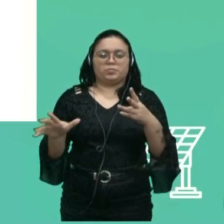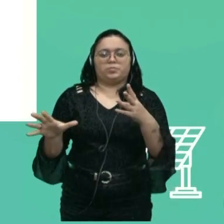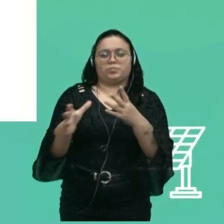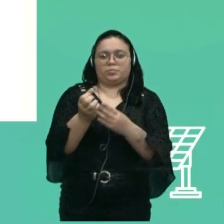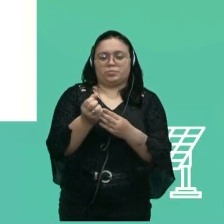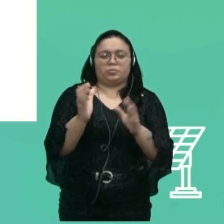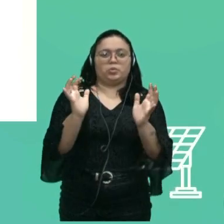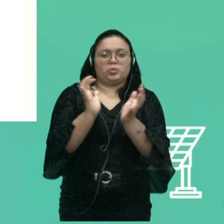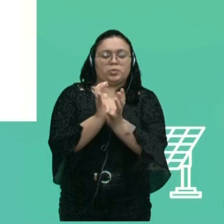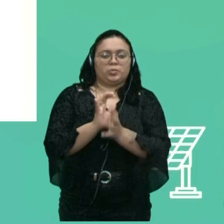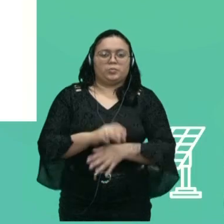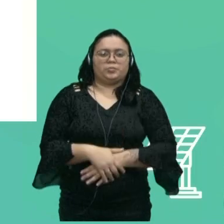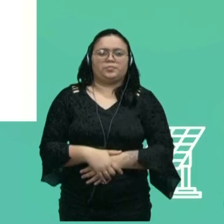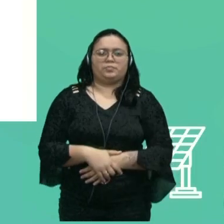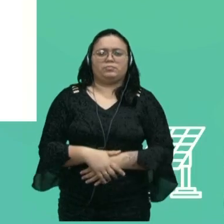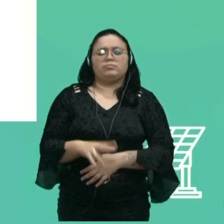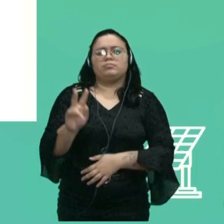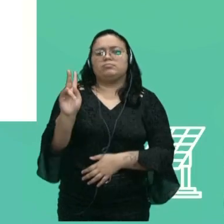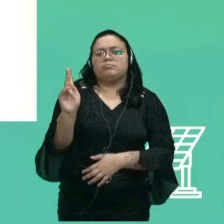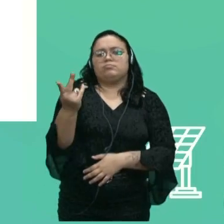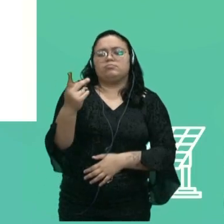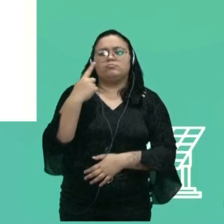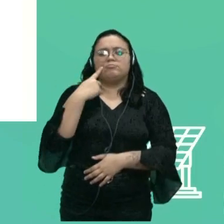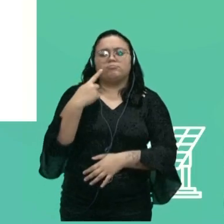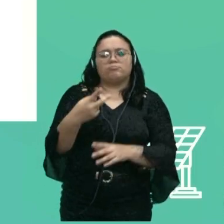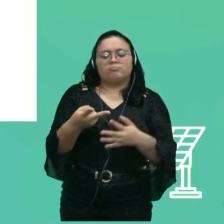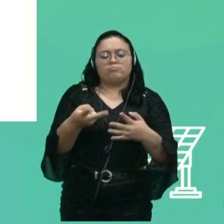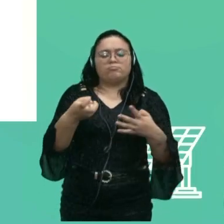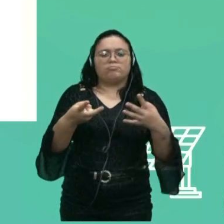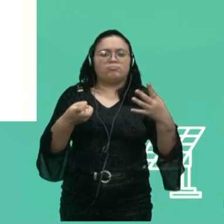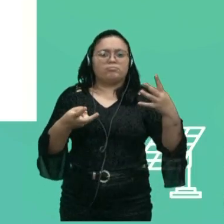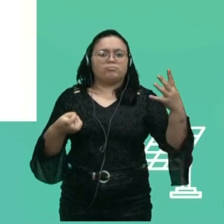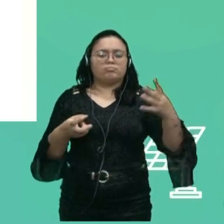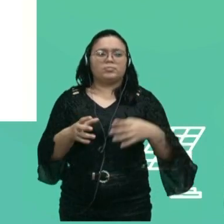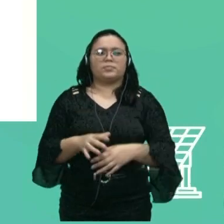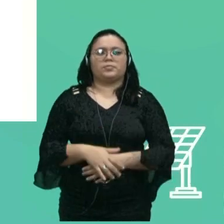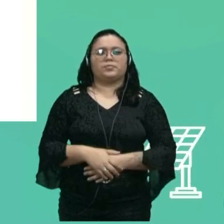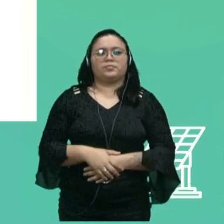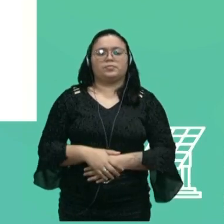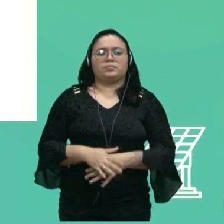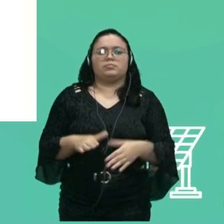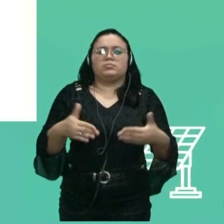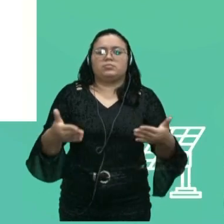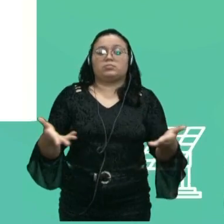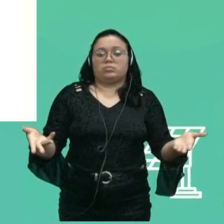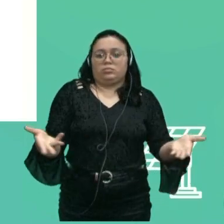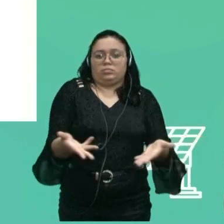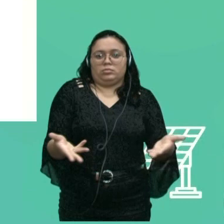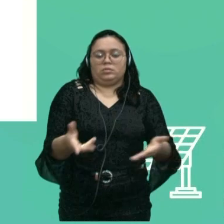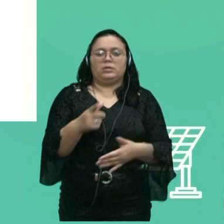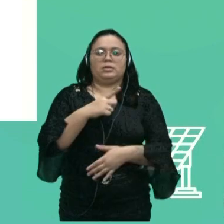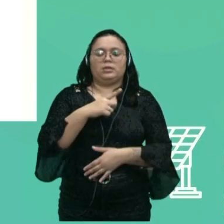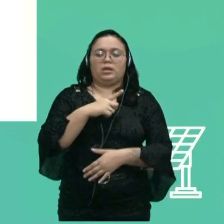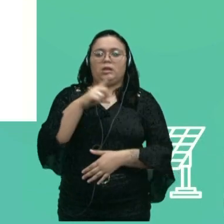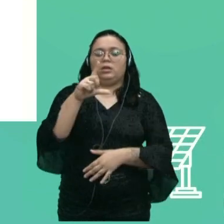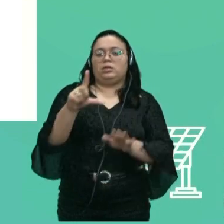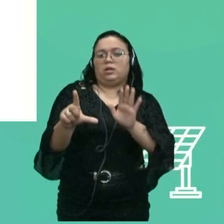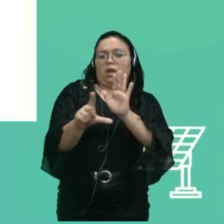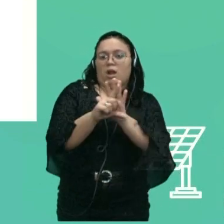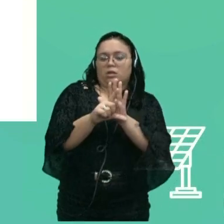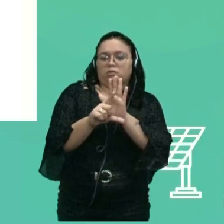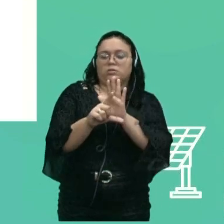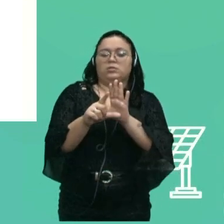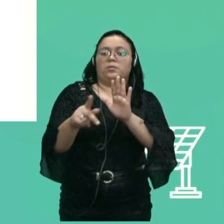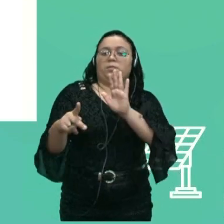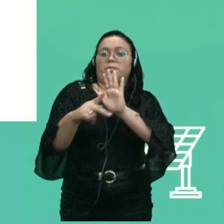o hidrogênio e suas perspectivas. Não existe hoje legislação pertinente ao enriquecimento